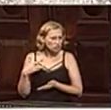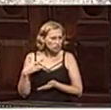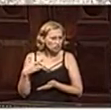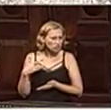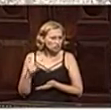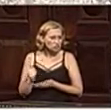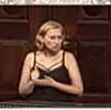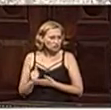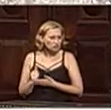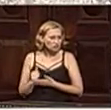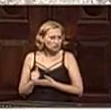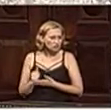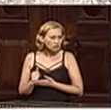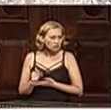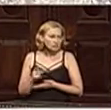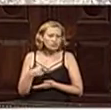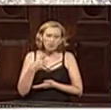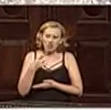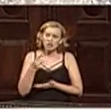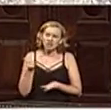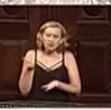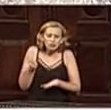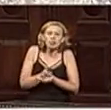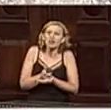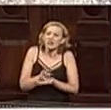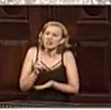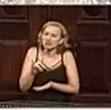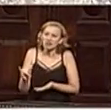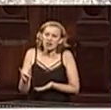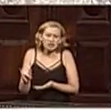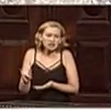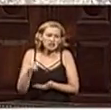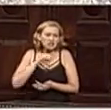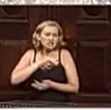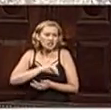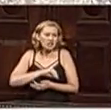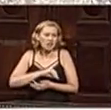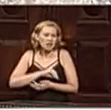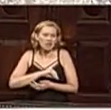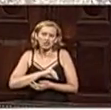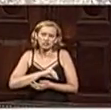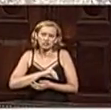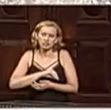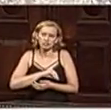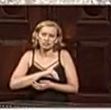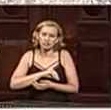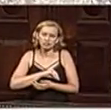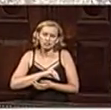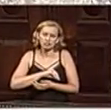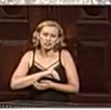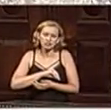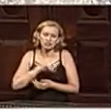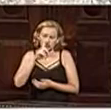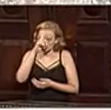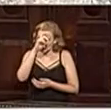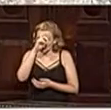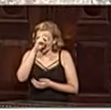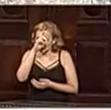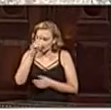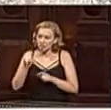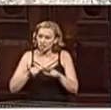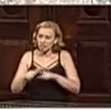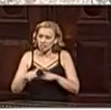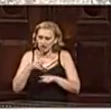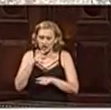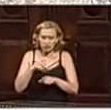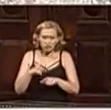cinicamente, diz que vai pagar o salário dos servidores da saúde, salário em atraso, dos